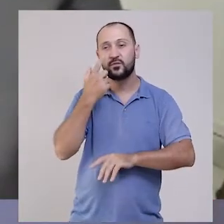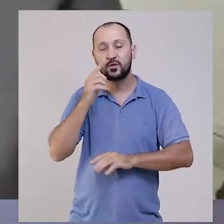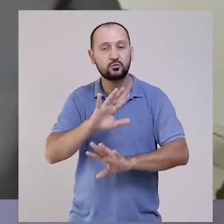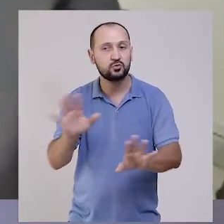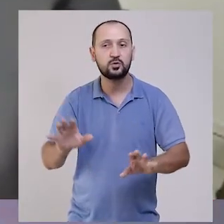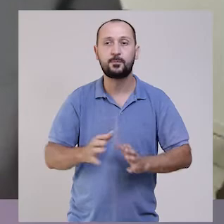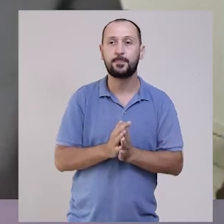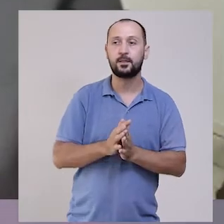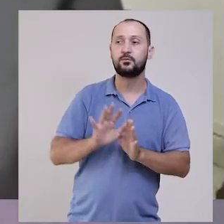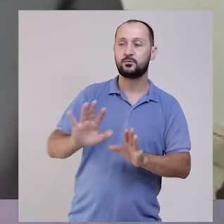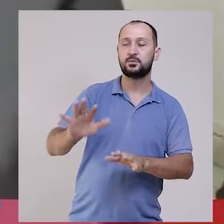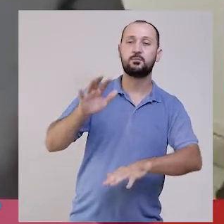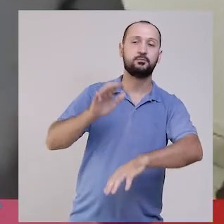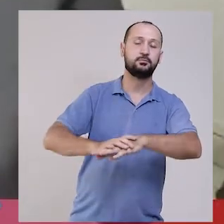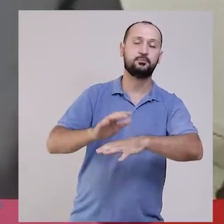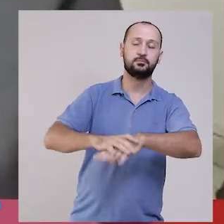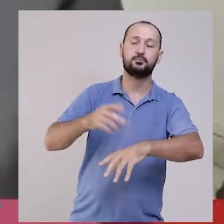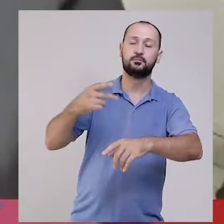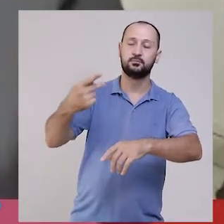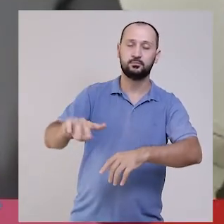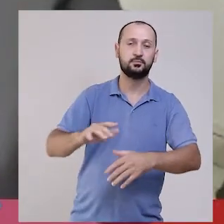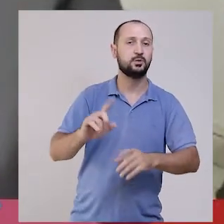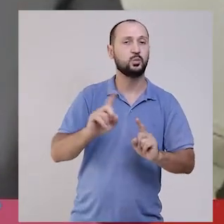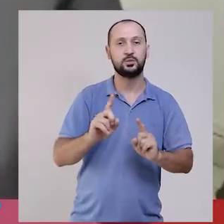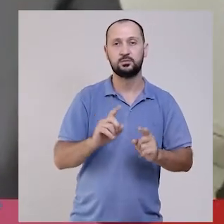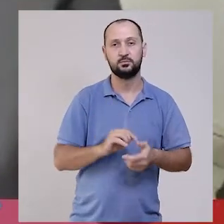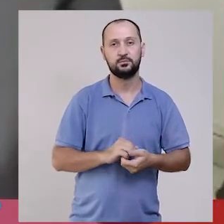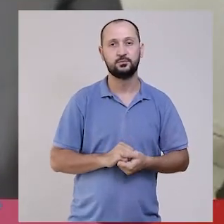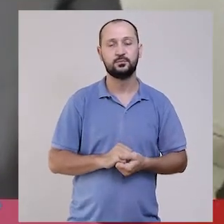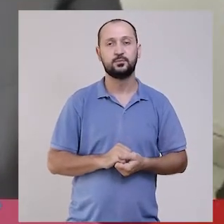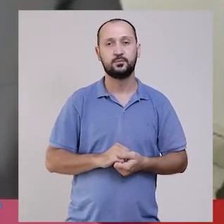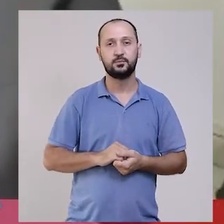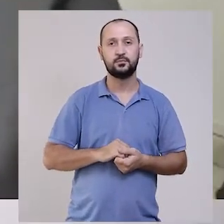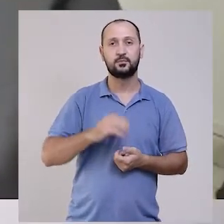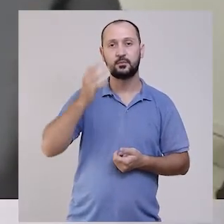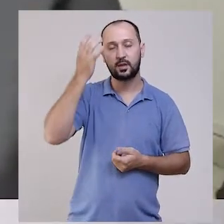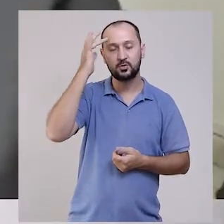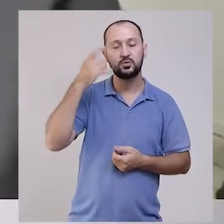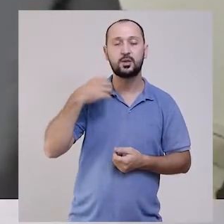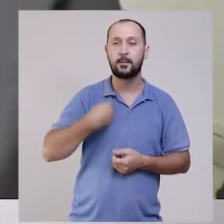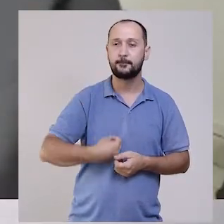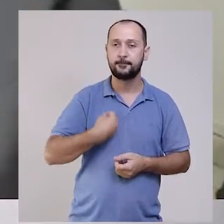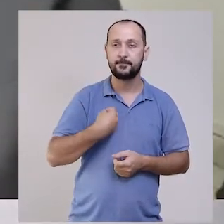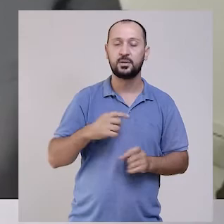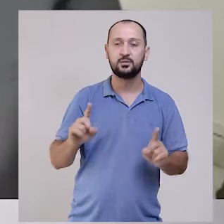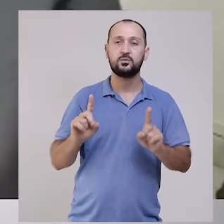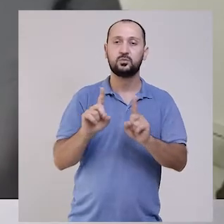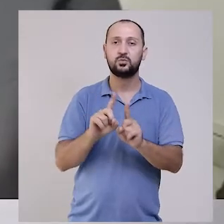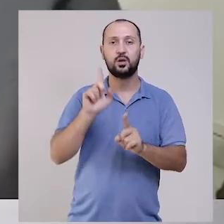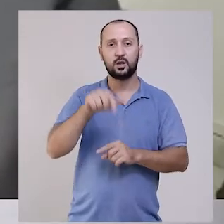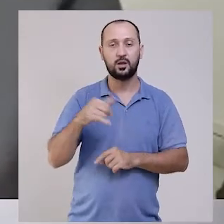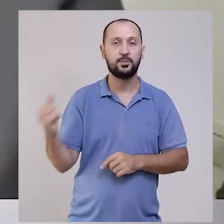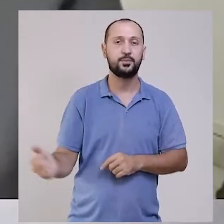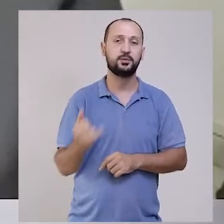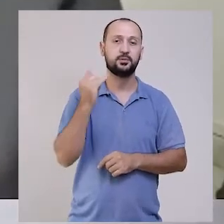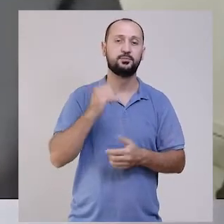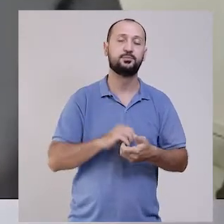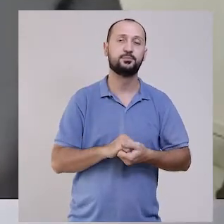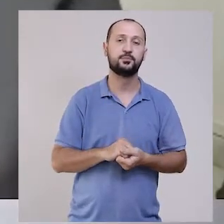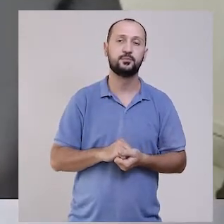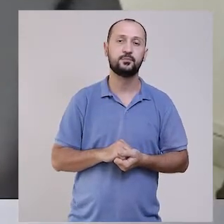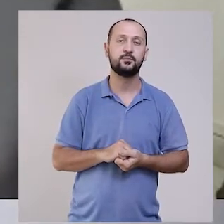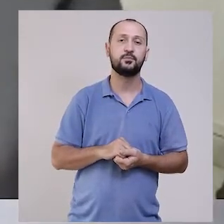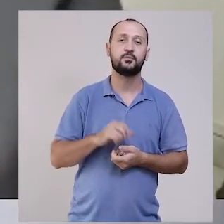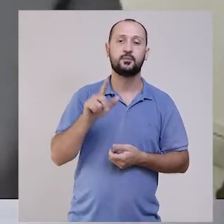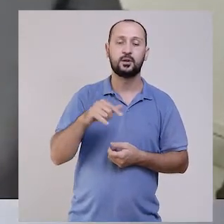se vira. E não é assim. Eu acho que a presença do filho é fundamental. É fundamental para o